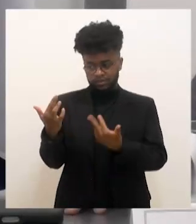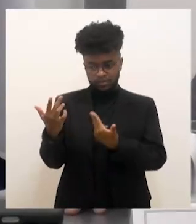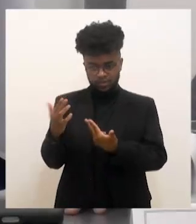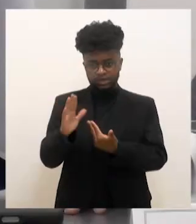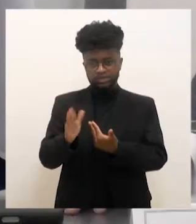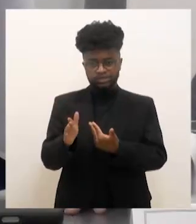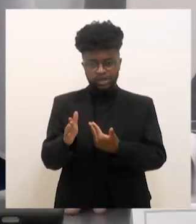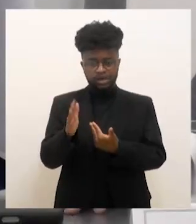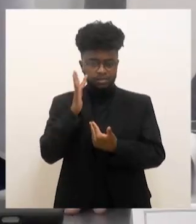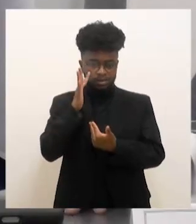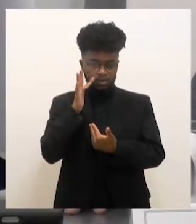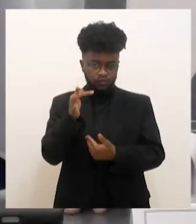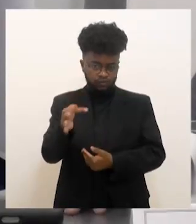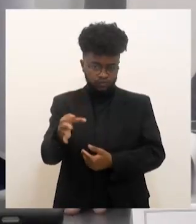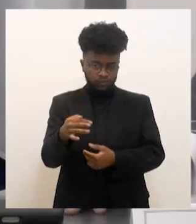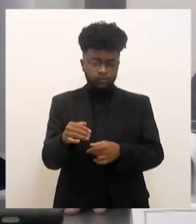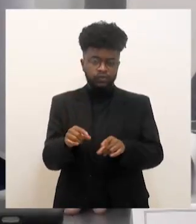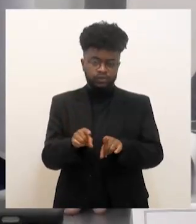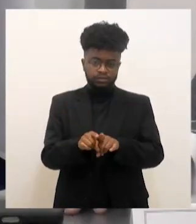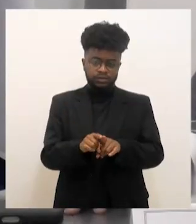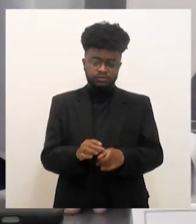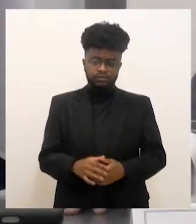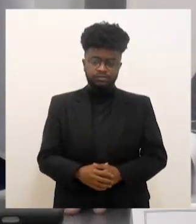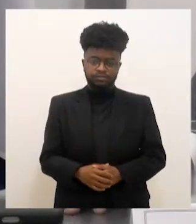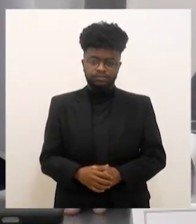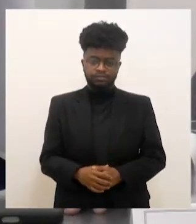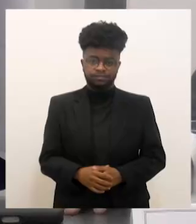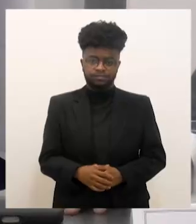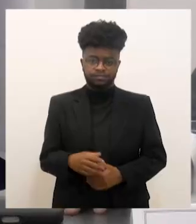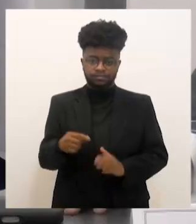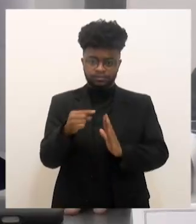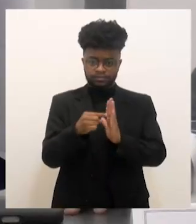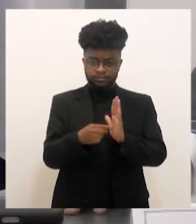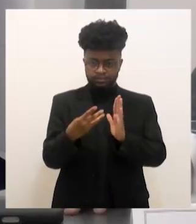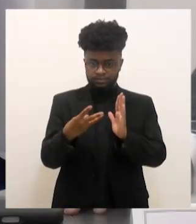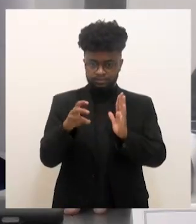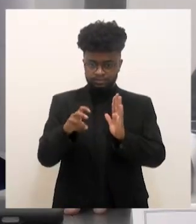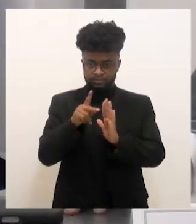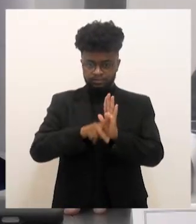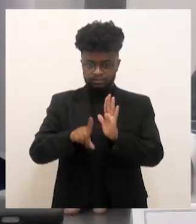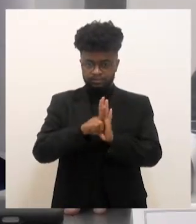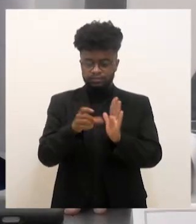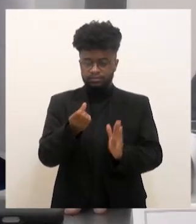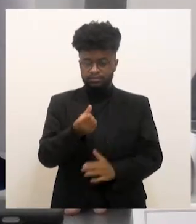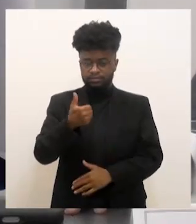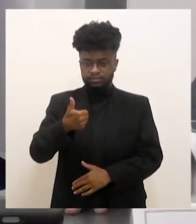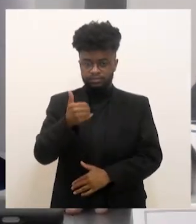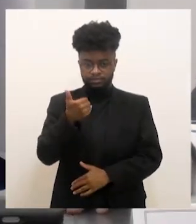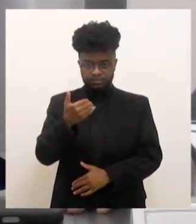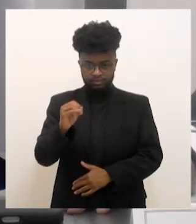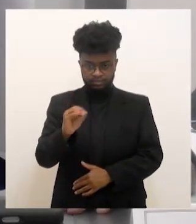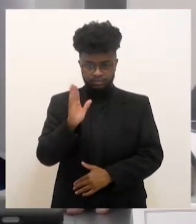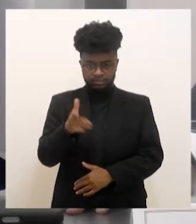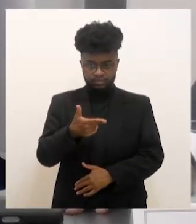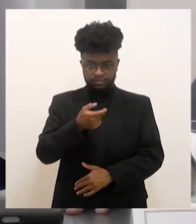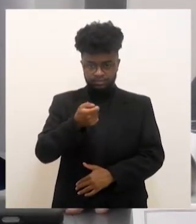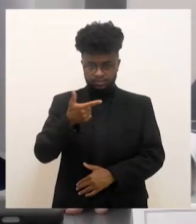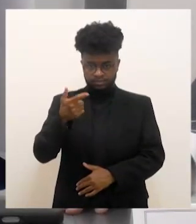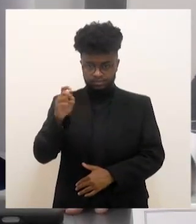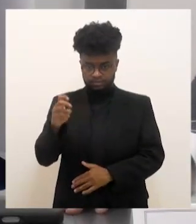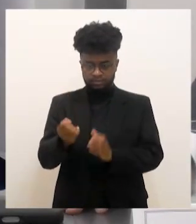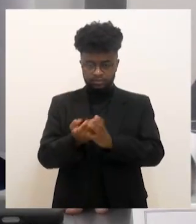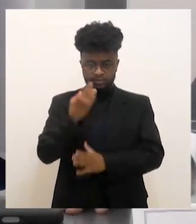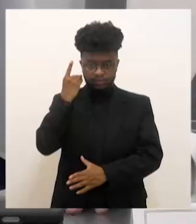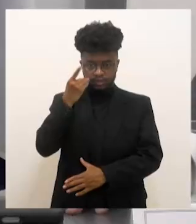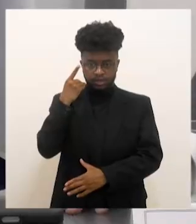na frente e antevendo o futuro. 35 da pauta, projeto de lei 6110 de 25, de autoria do deputado